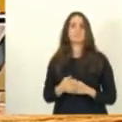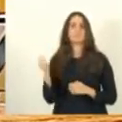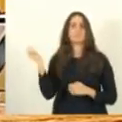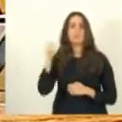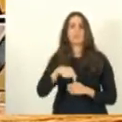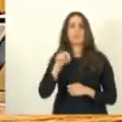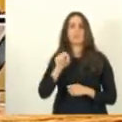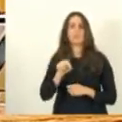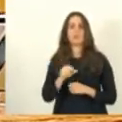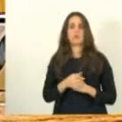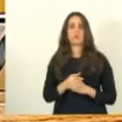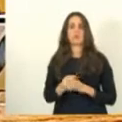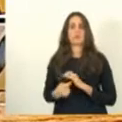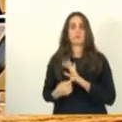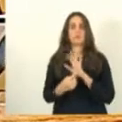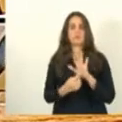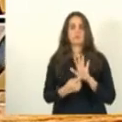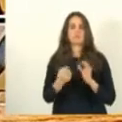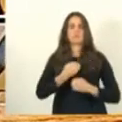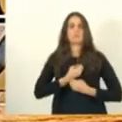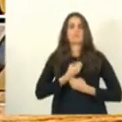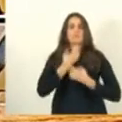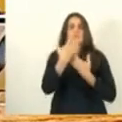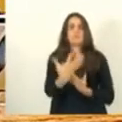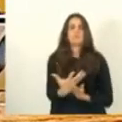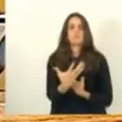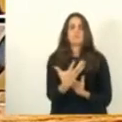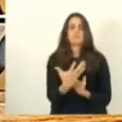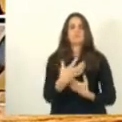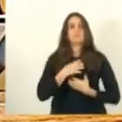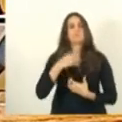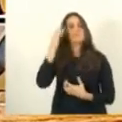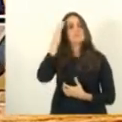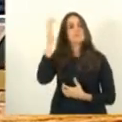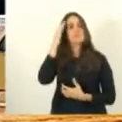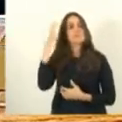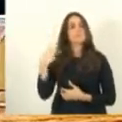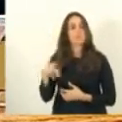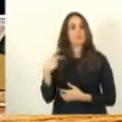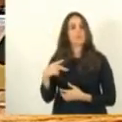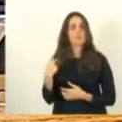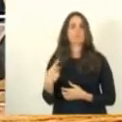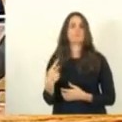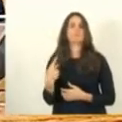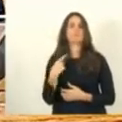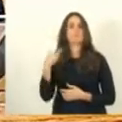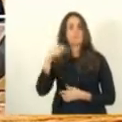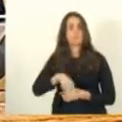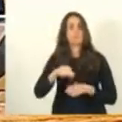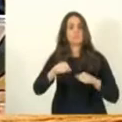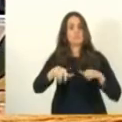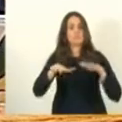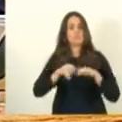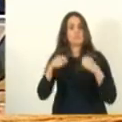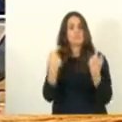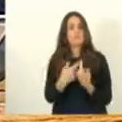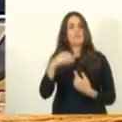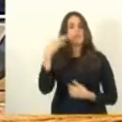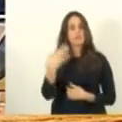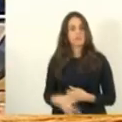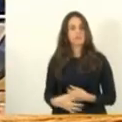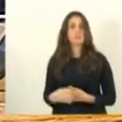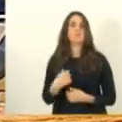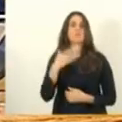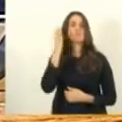aqui expressar o seu sentimento, expressar o seu pensamento, e parlamento é isso,